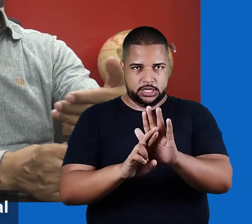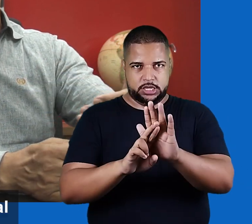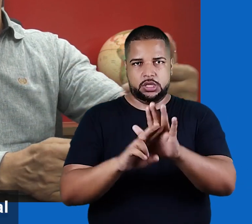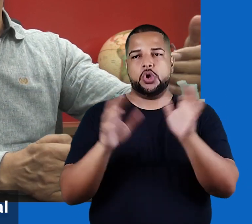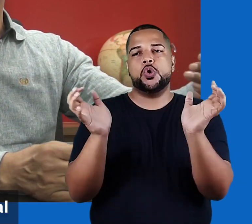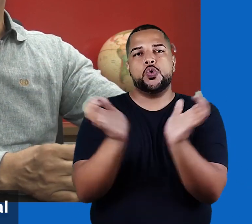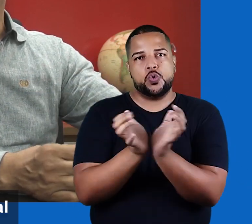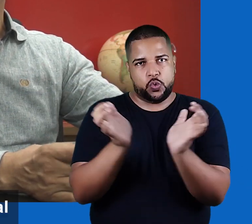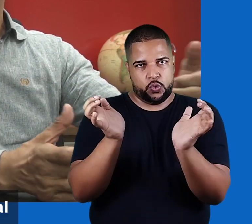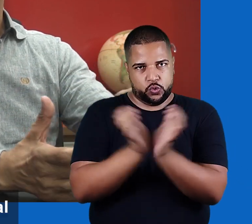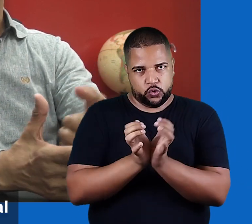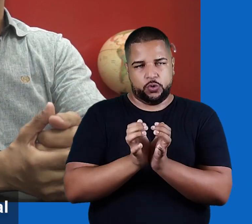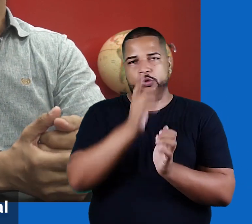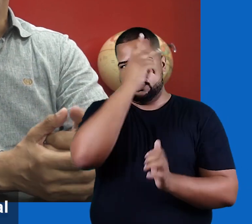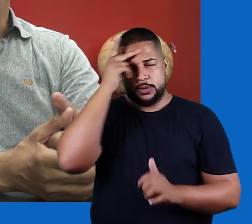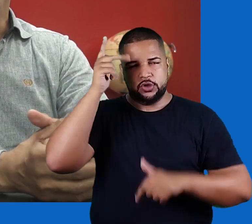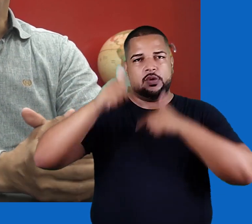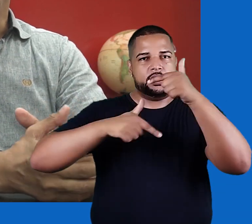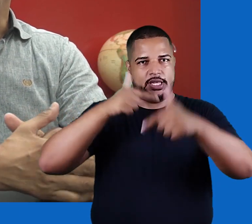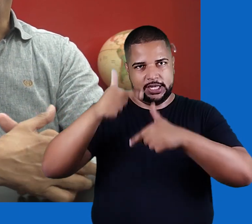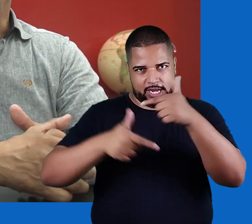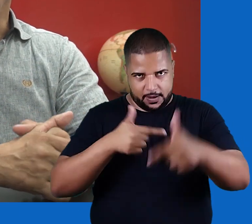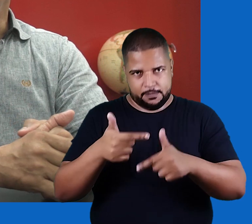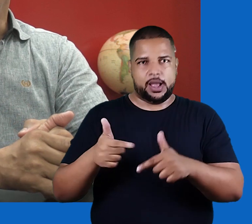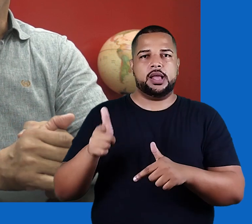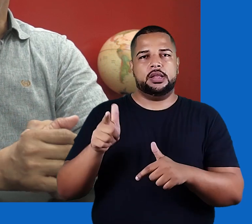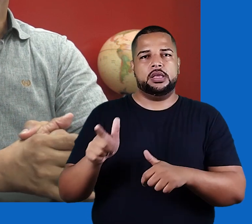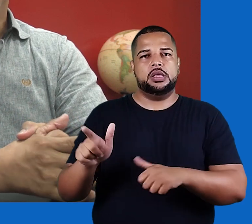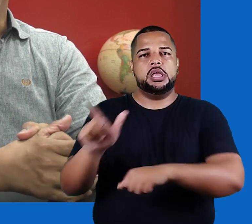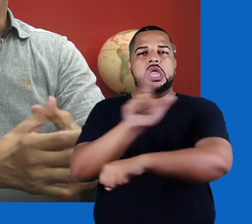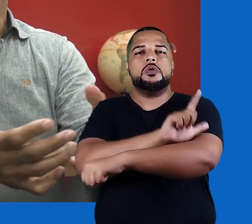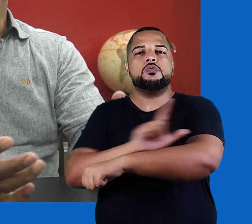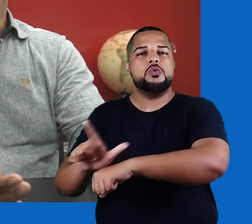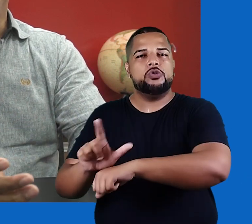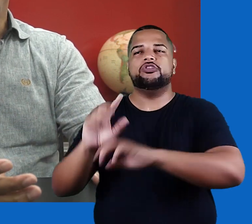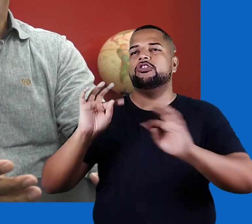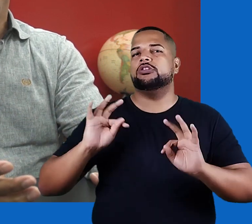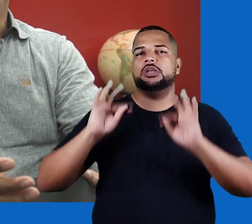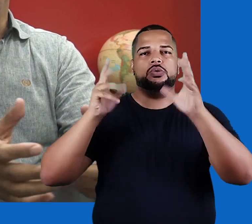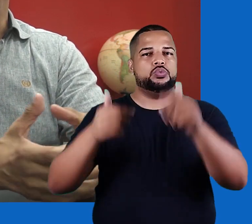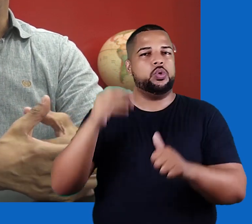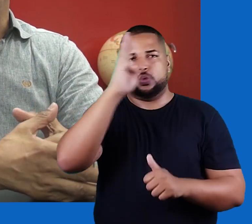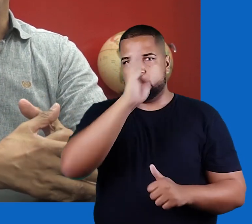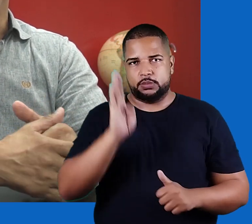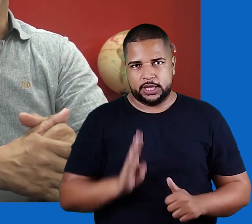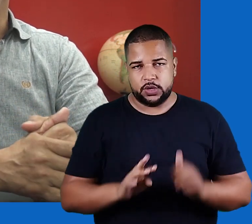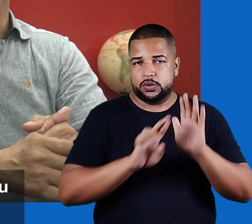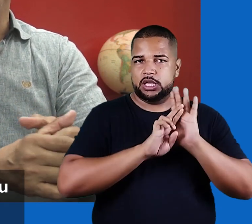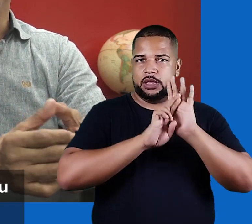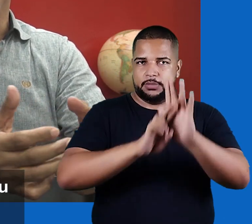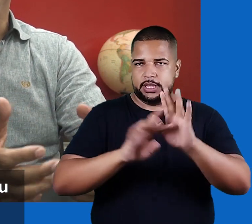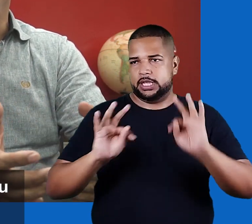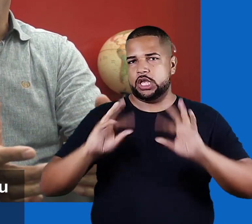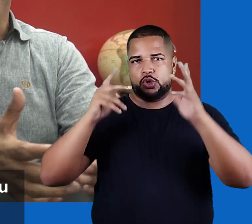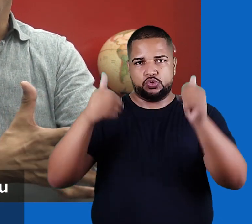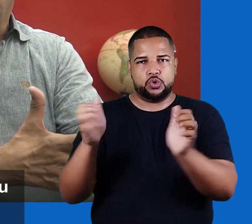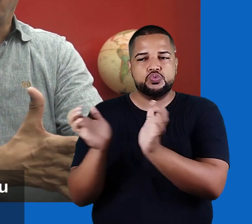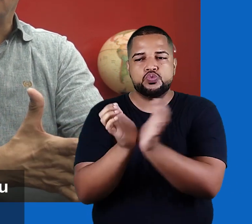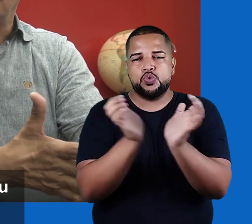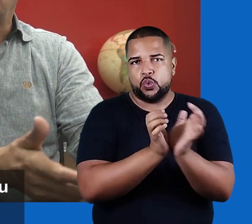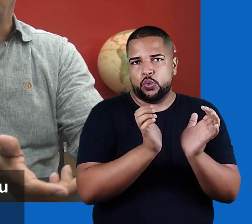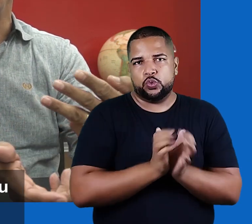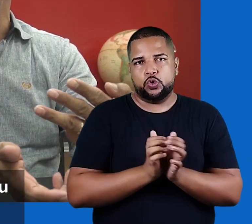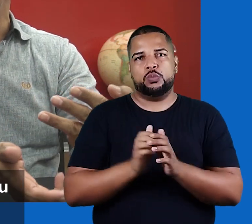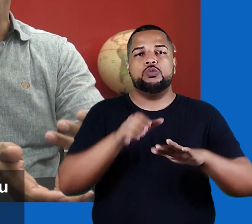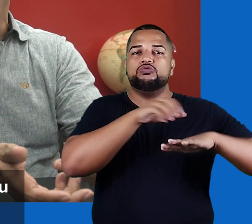representar a Confederação Nacional dos Trabalhadores em Transporte e Logística em todo o Brasil, onde representamos todos os modais de transporte, a qual eu